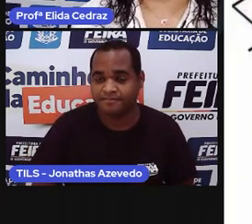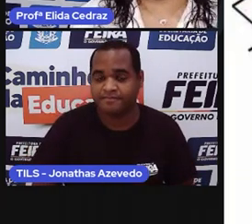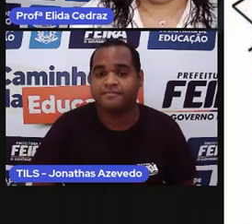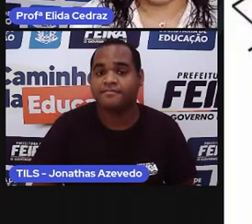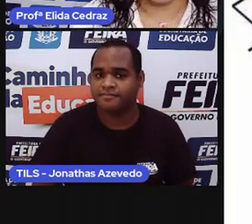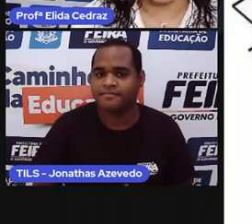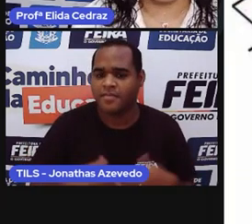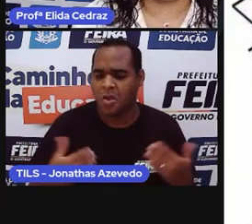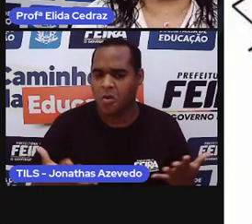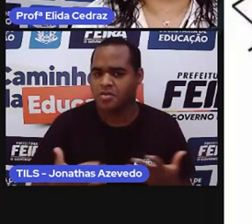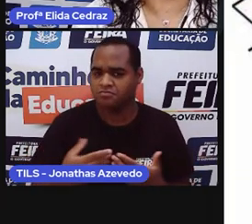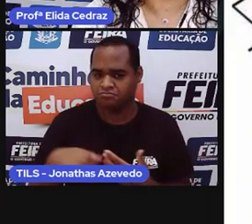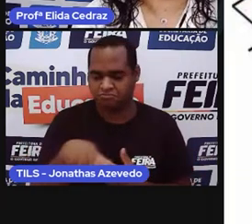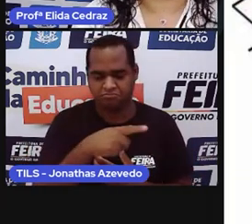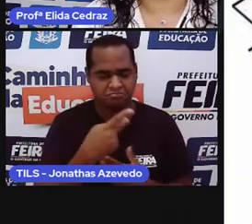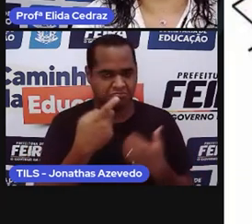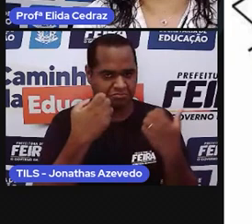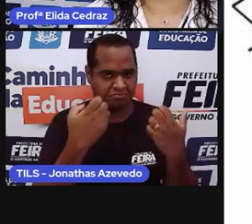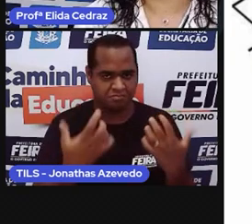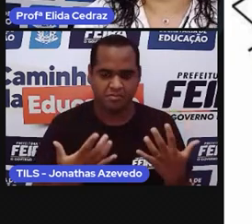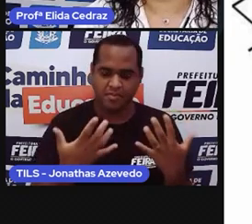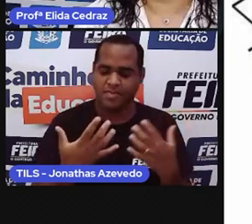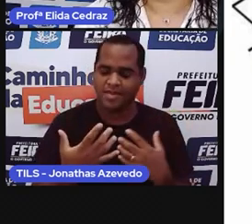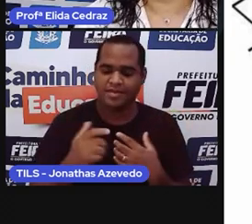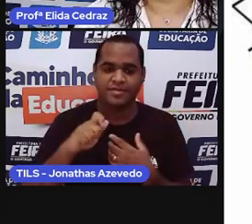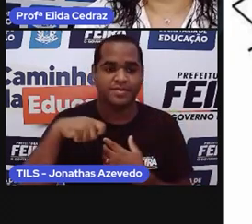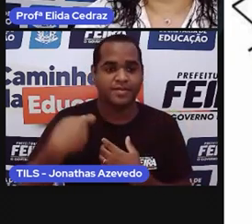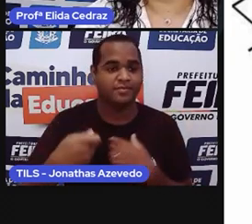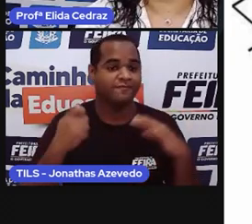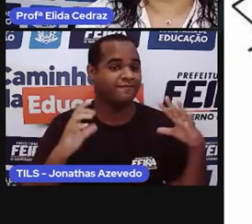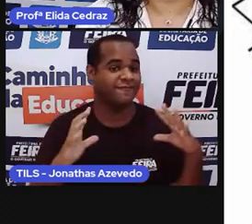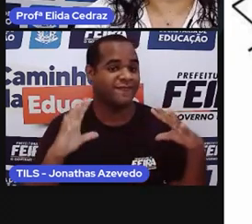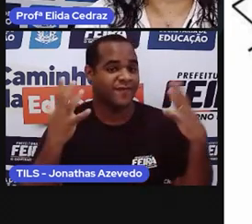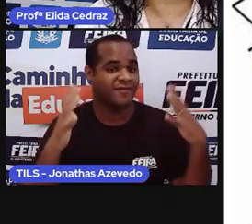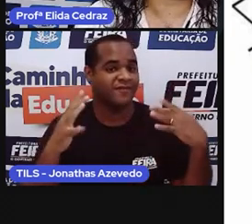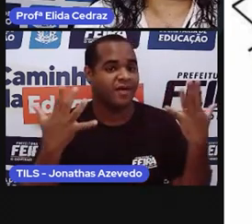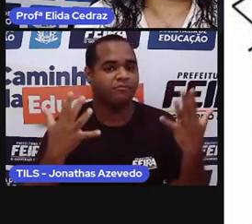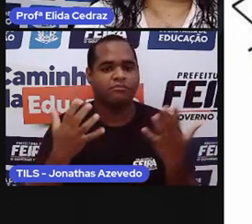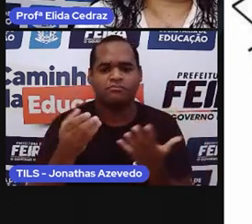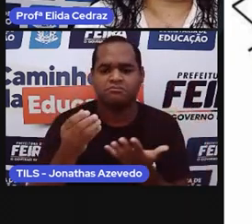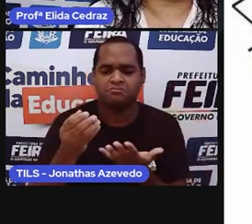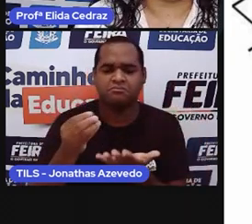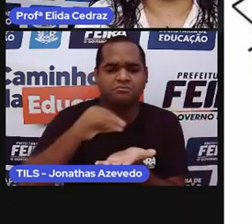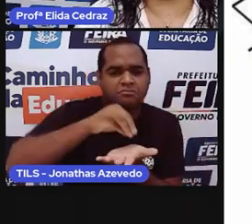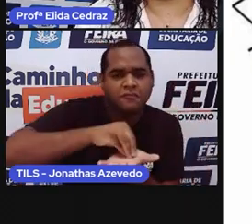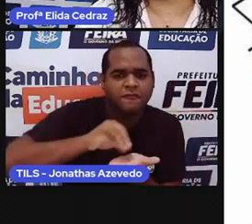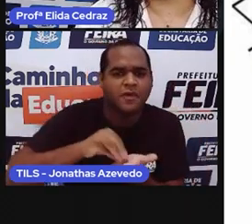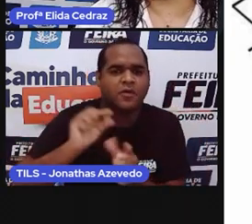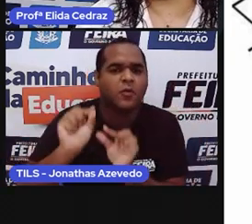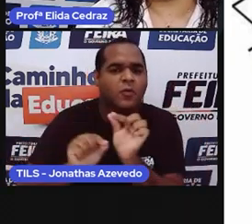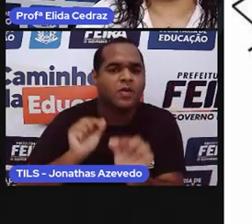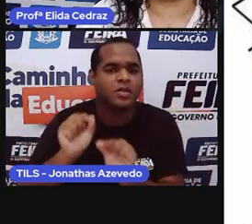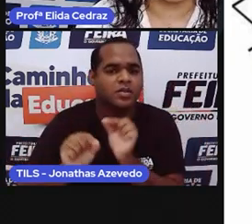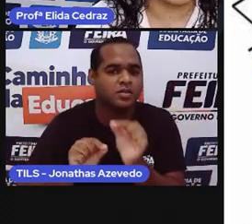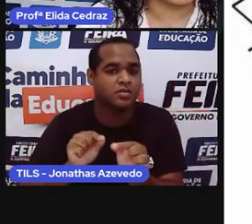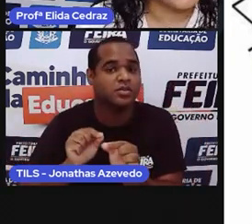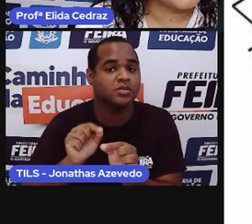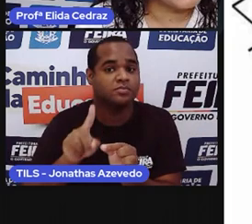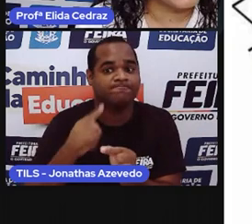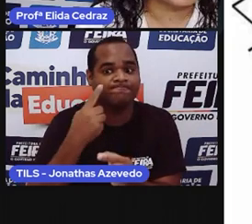Falando em festa, não pode faltar uma coisa. Sem isso, a festa